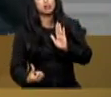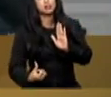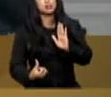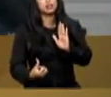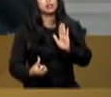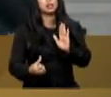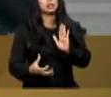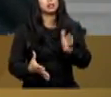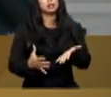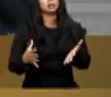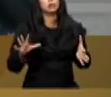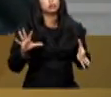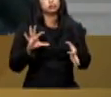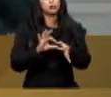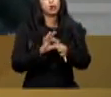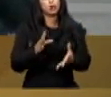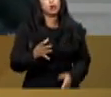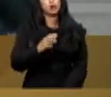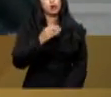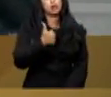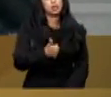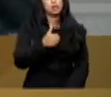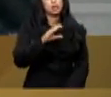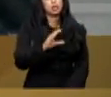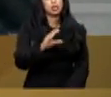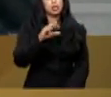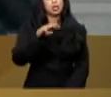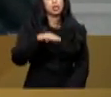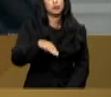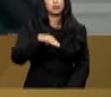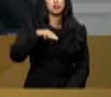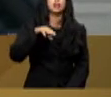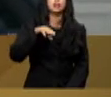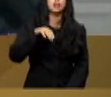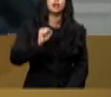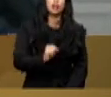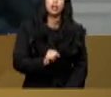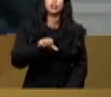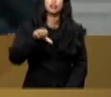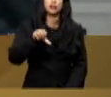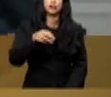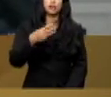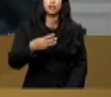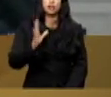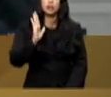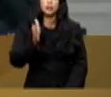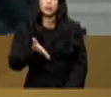convênio ICMS 93/2015.